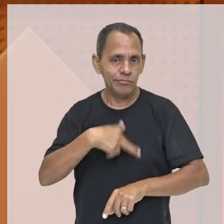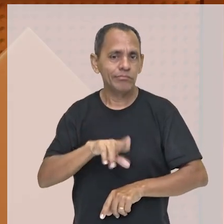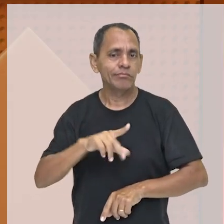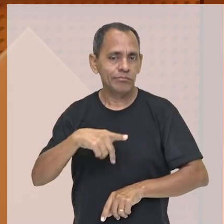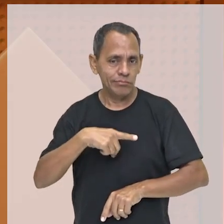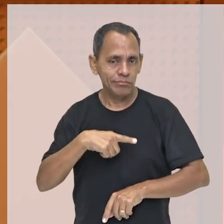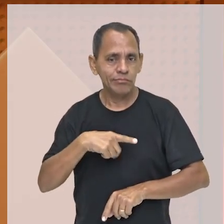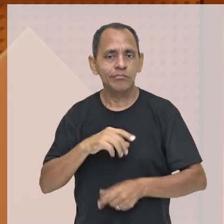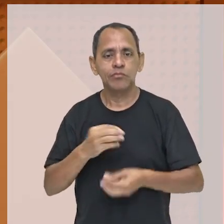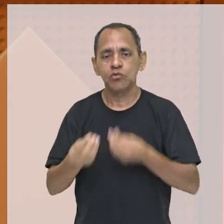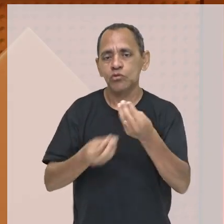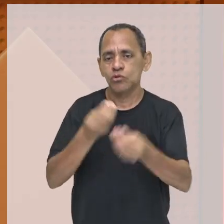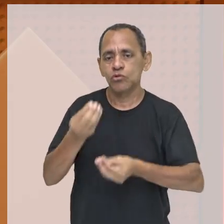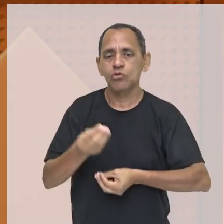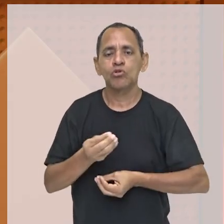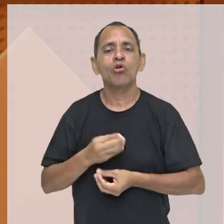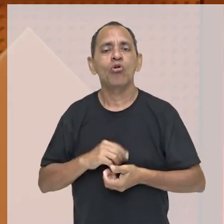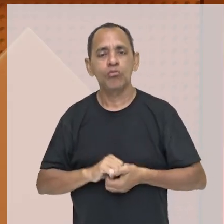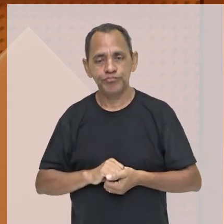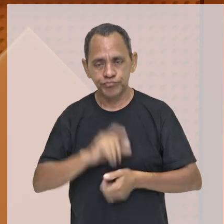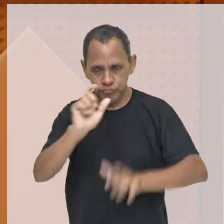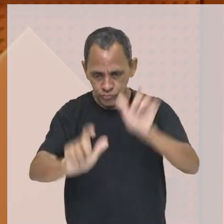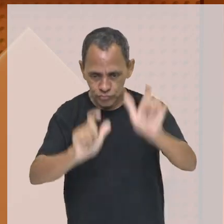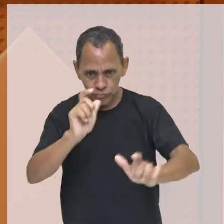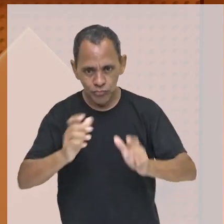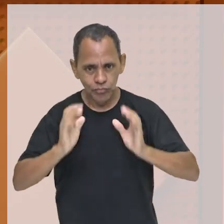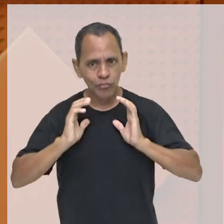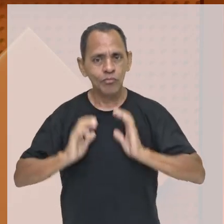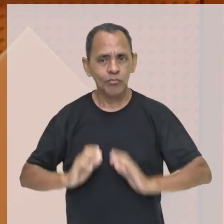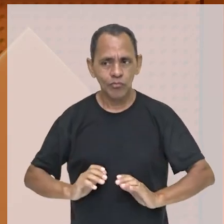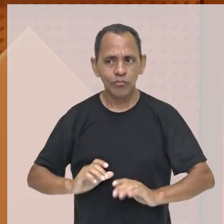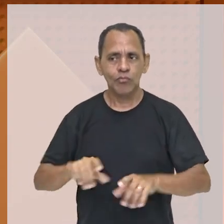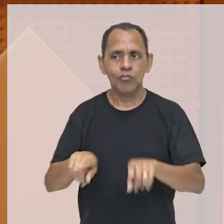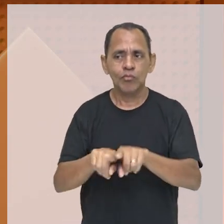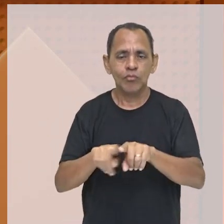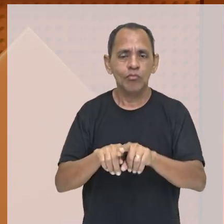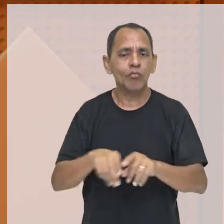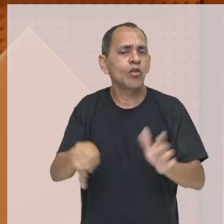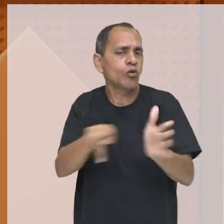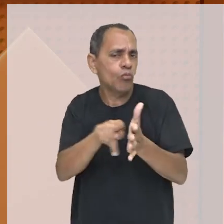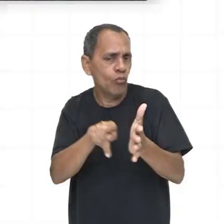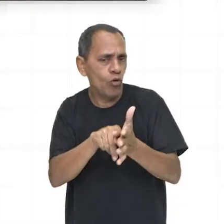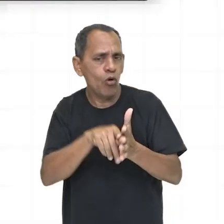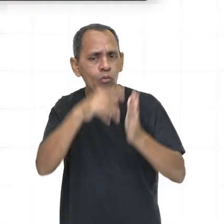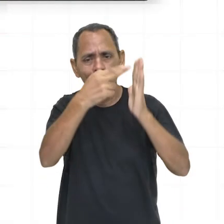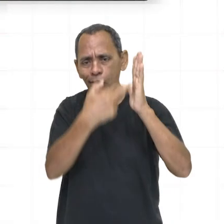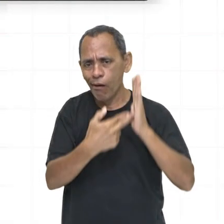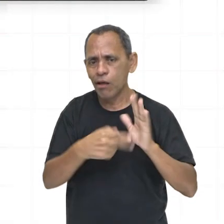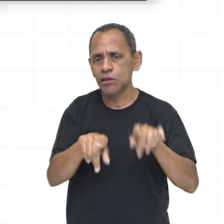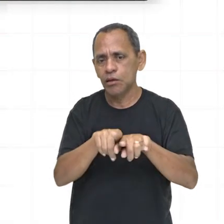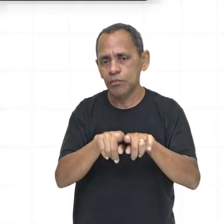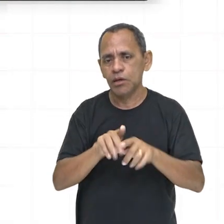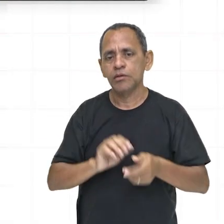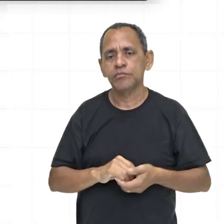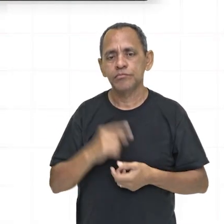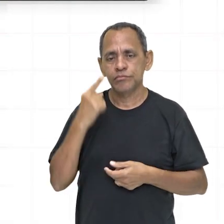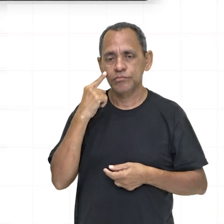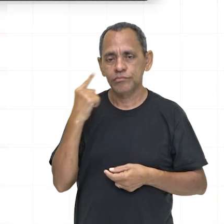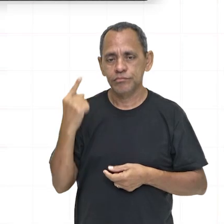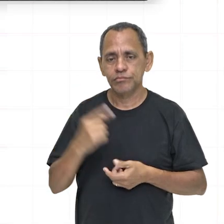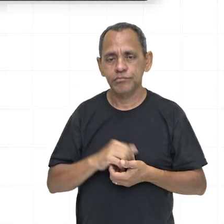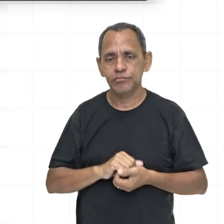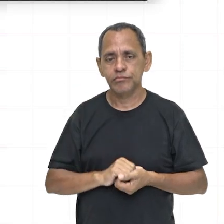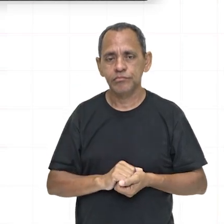as pessoas se comportam em sociedade e diante da natureza. Tudo bem? Vamos a mais um aspecto, agora falando